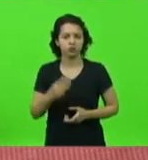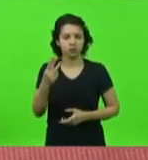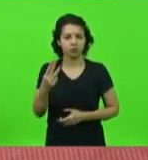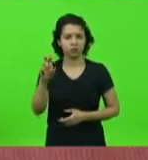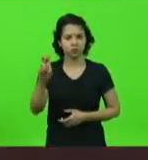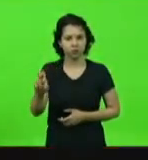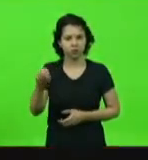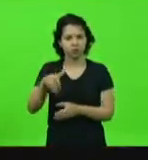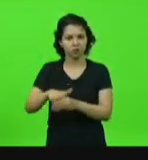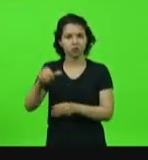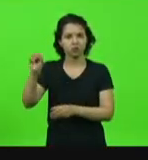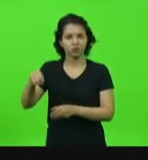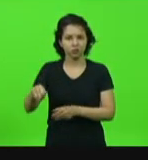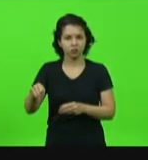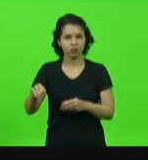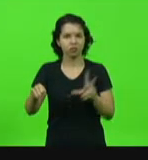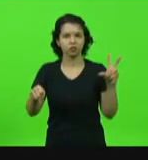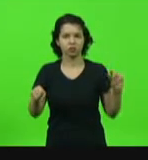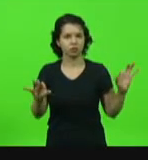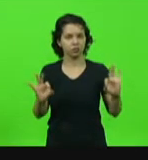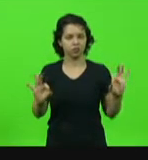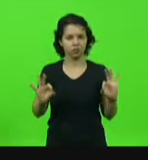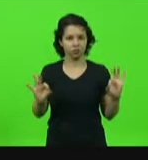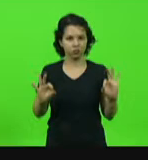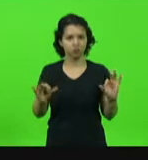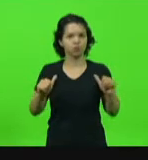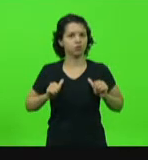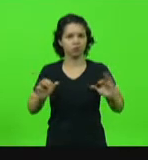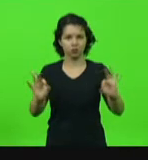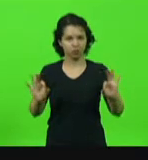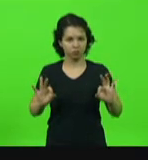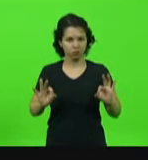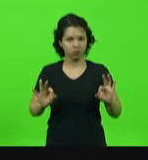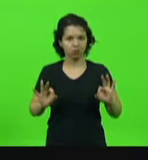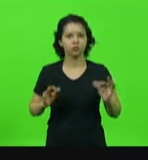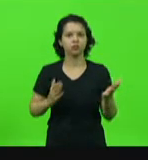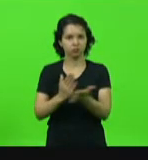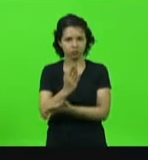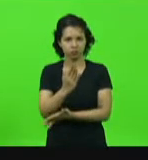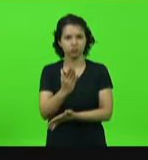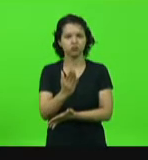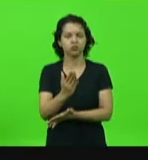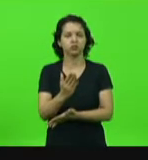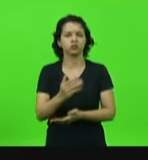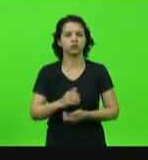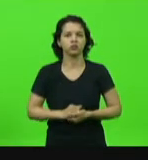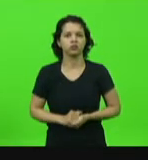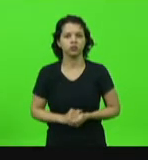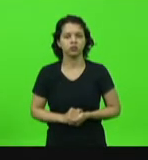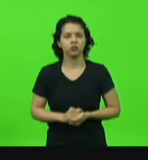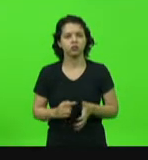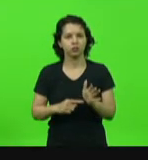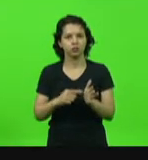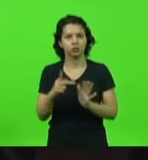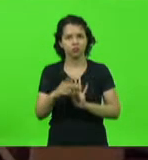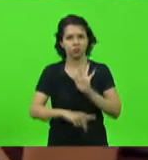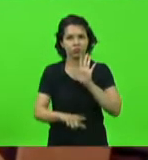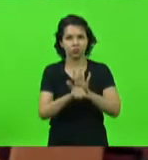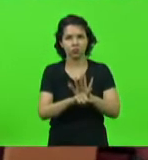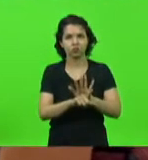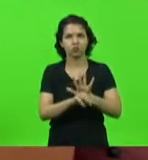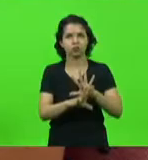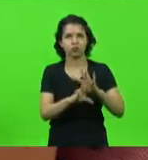35 votos sim, nenhum voto não, nenhuma abstenção. Está aprovado em primeiro turno o projeto de lei